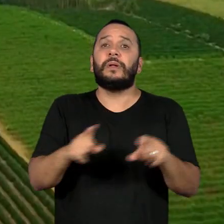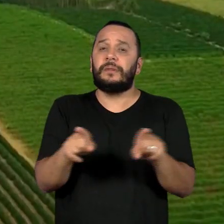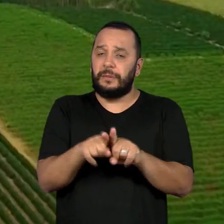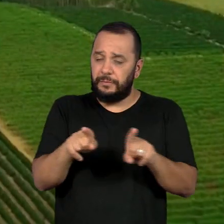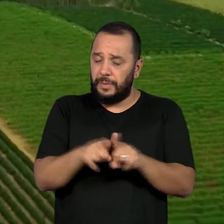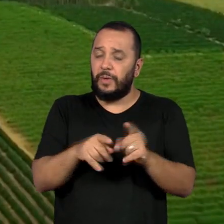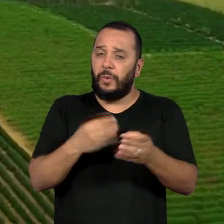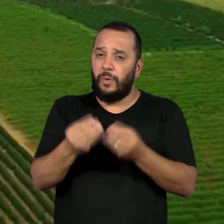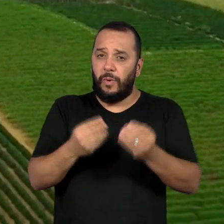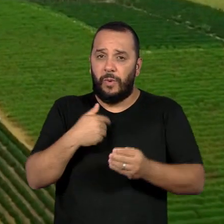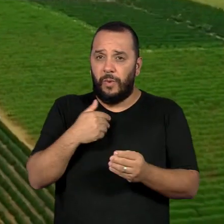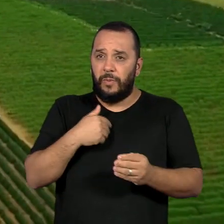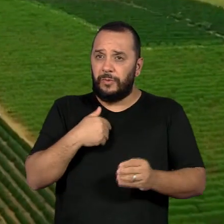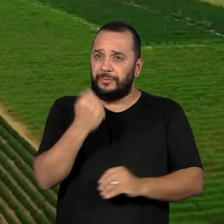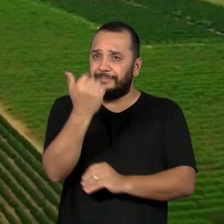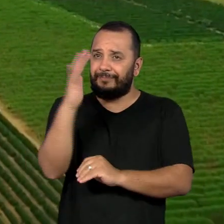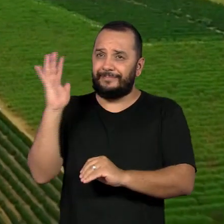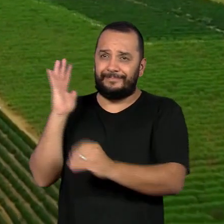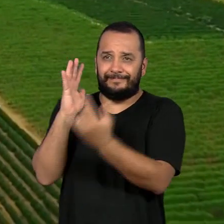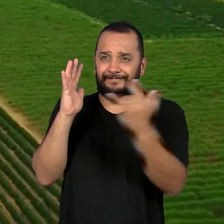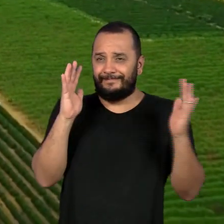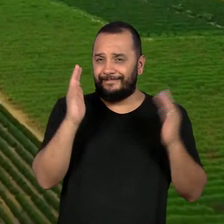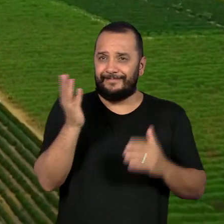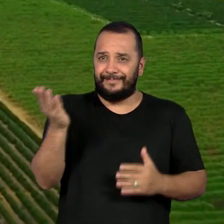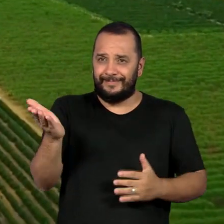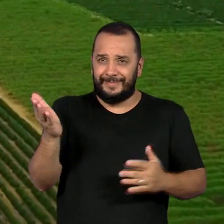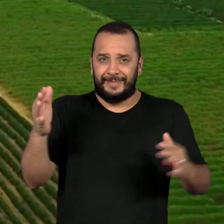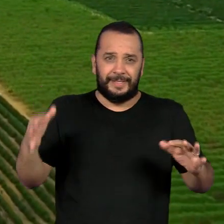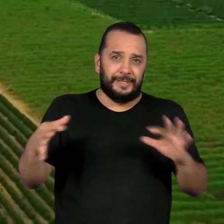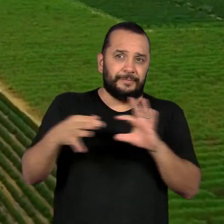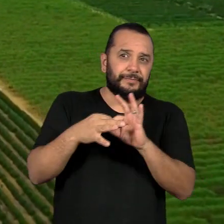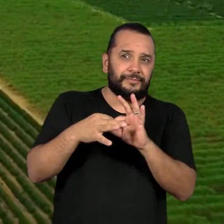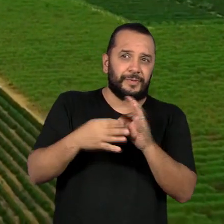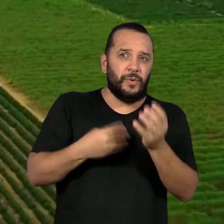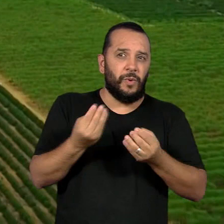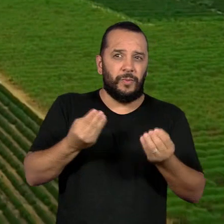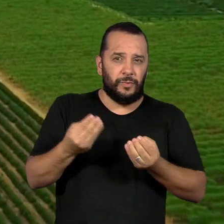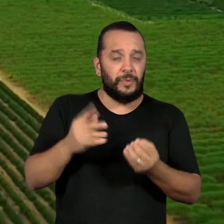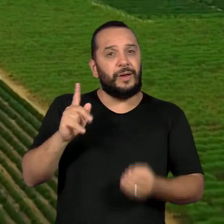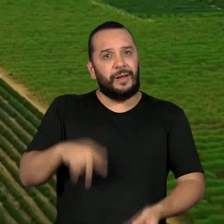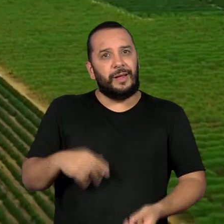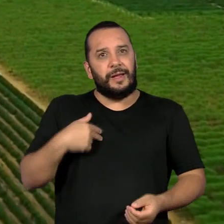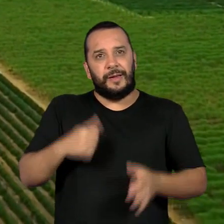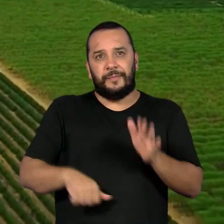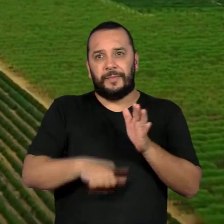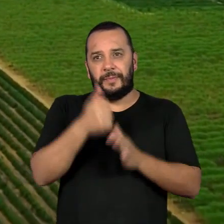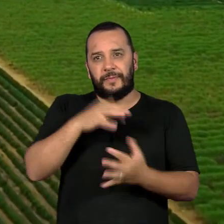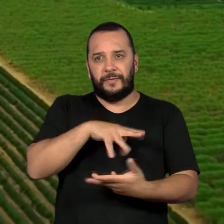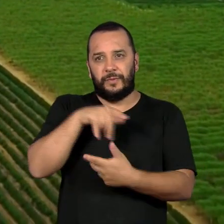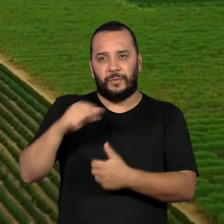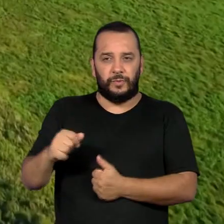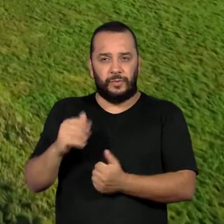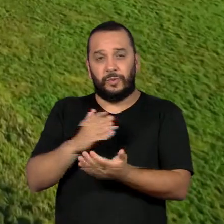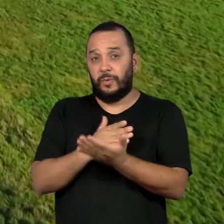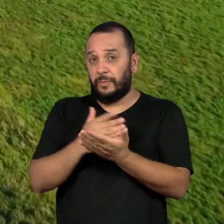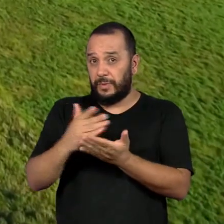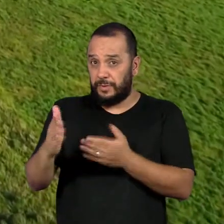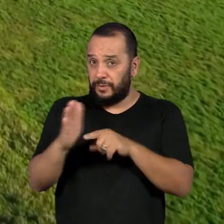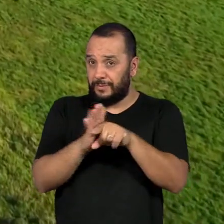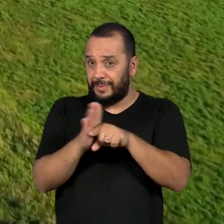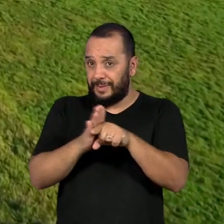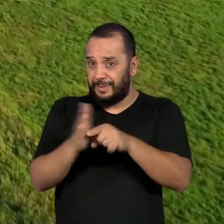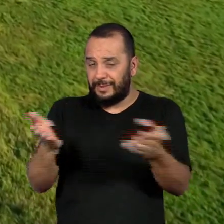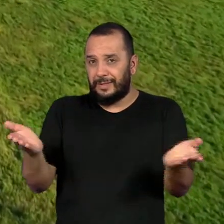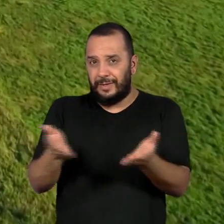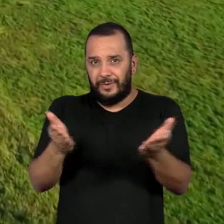produção econômica tem sobre o meio ambiente. Essa é uma linha inovadora no mundo, está sendo iniciada esse tipo de pesquisa, né,